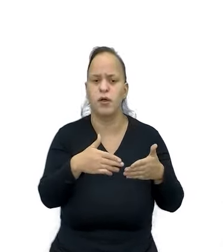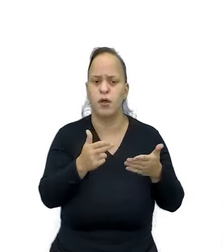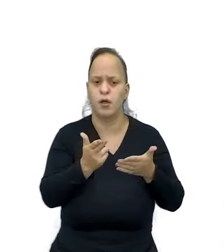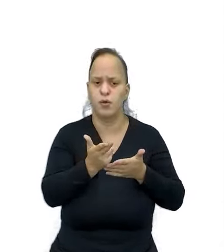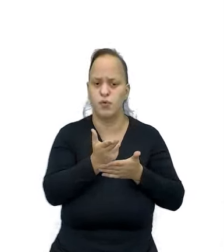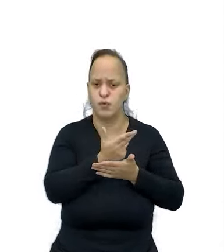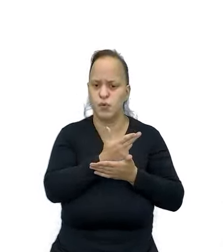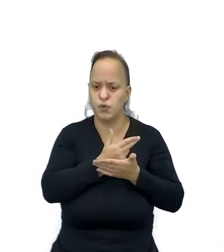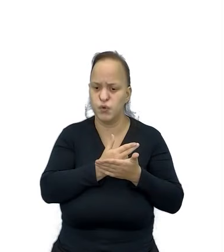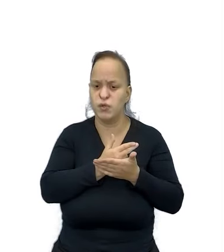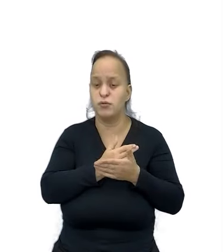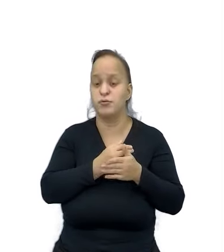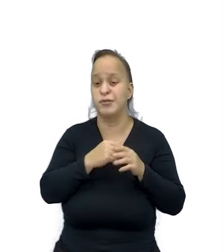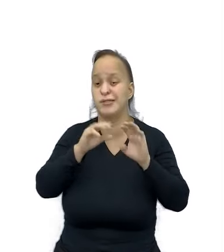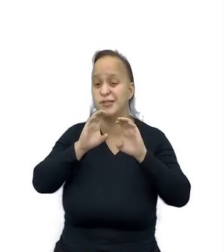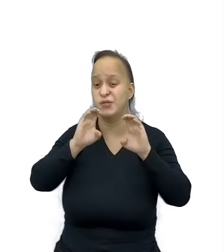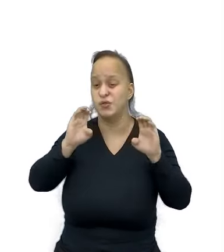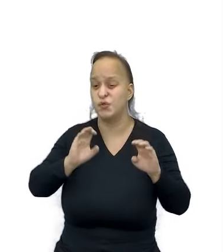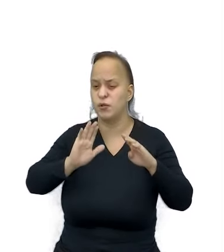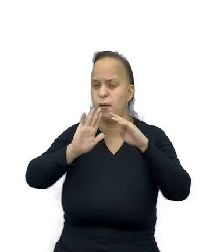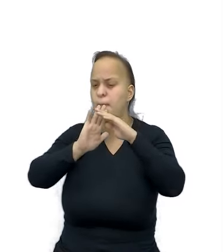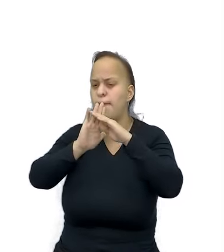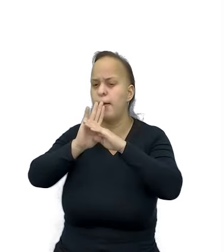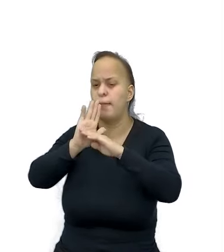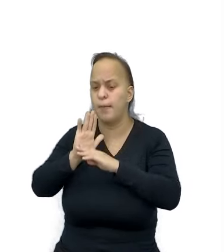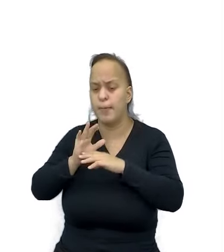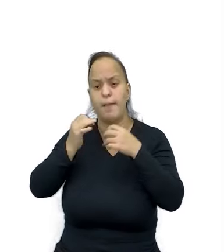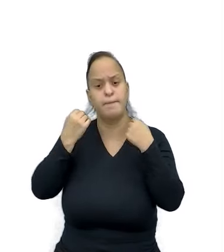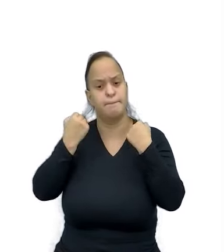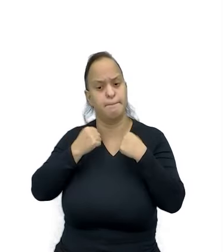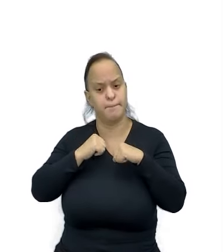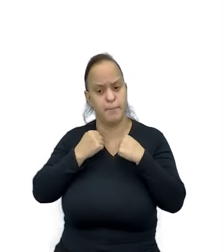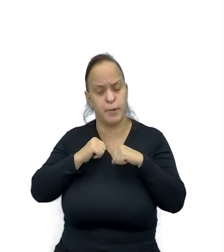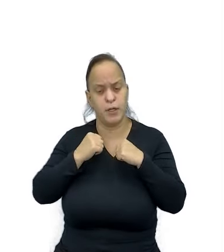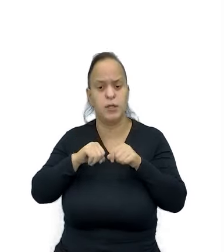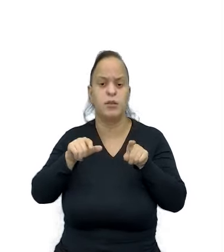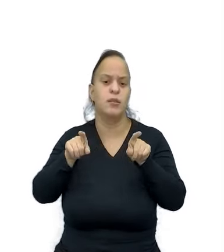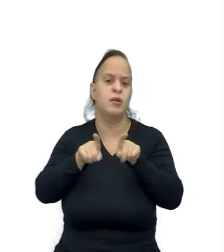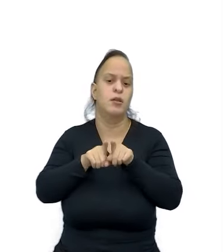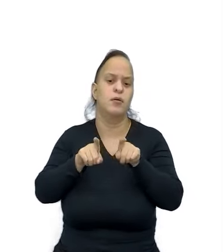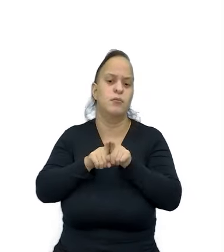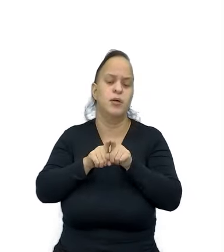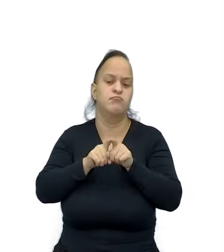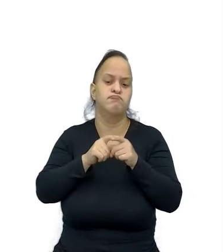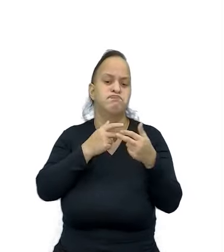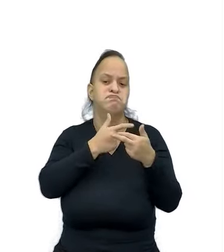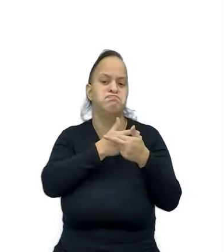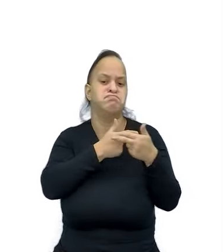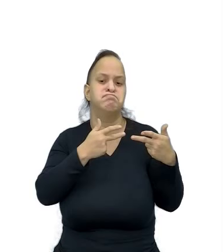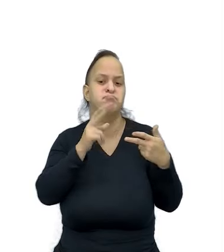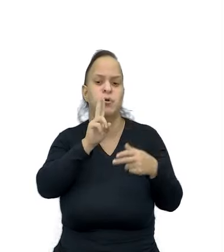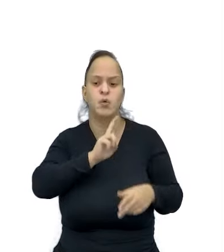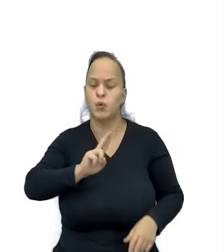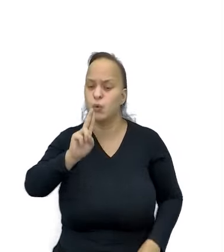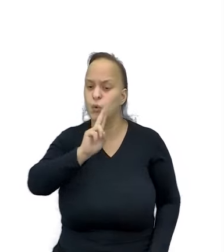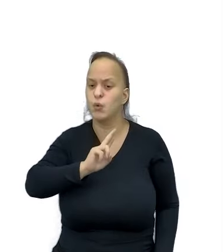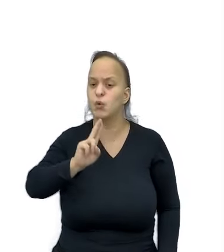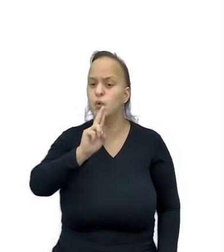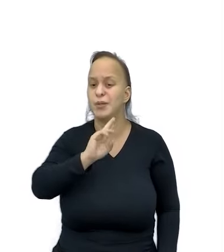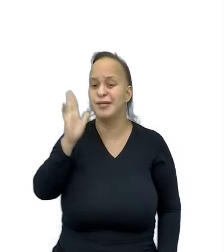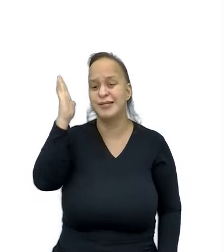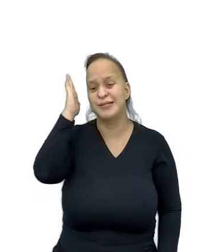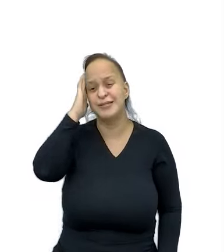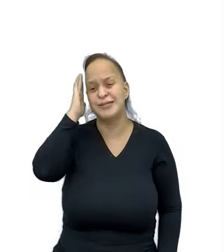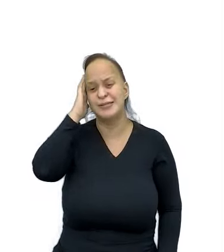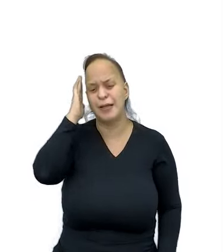ver a estrutura, né, da construção desse gênero, os recursos que são utilizados nesse gênero também, e saber